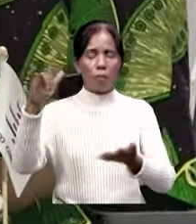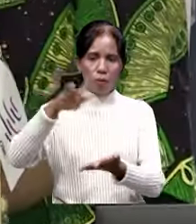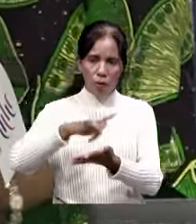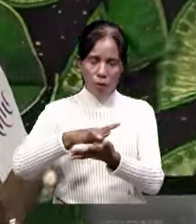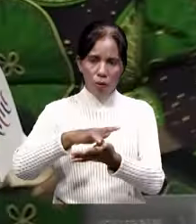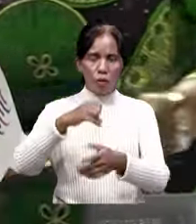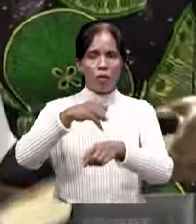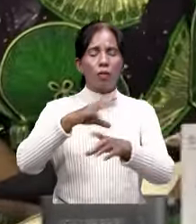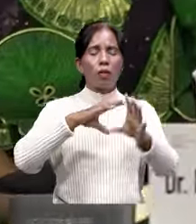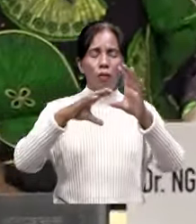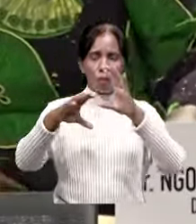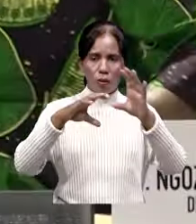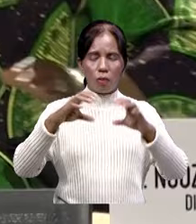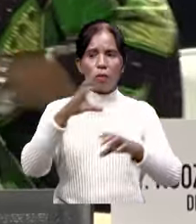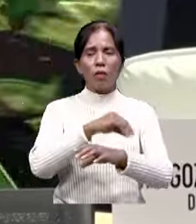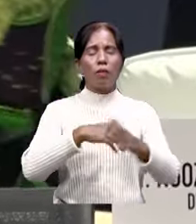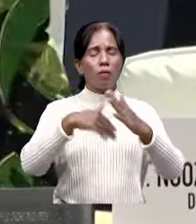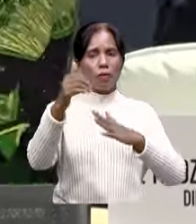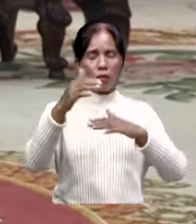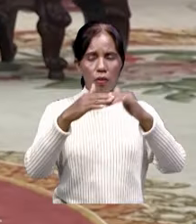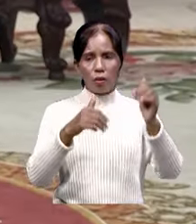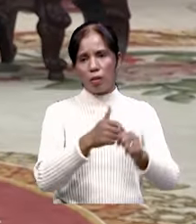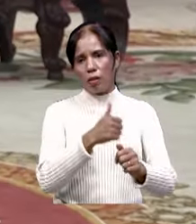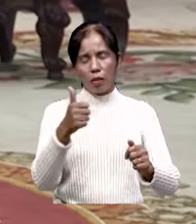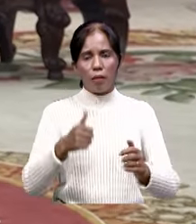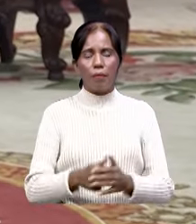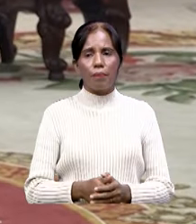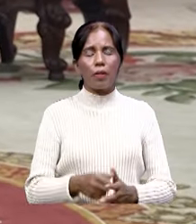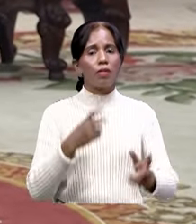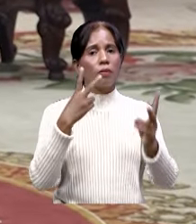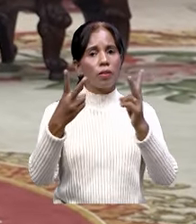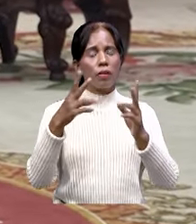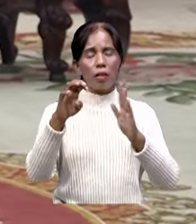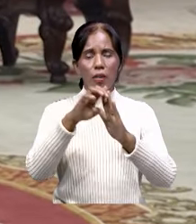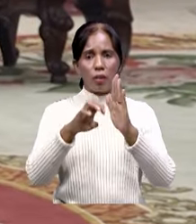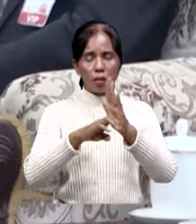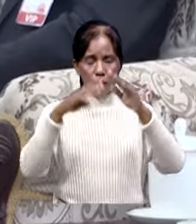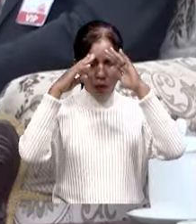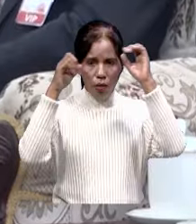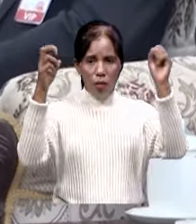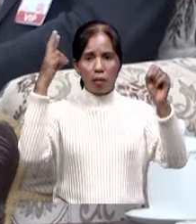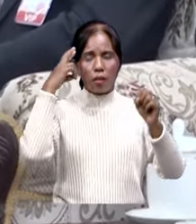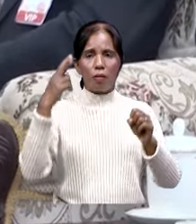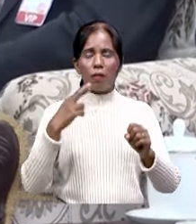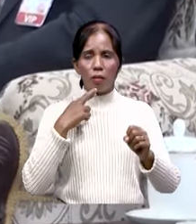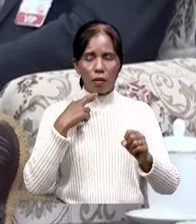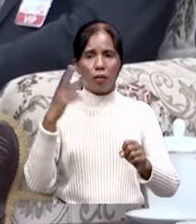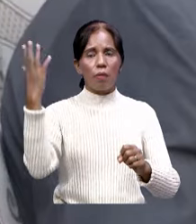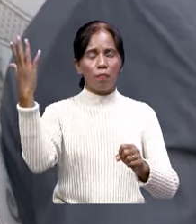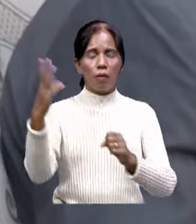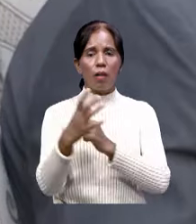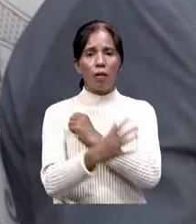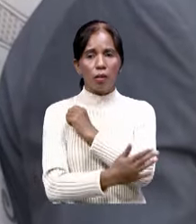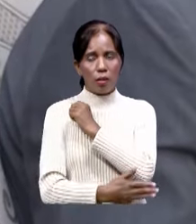aeroporto, telecomunicação no infraestruturas básicas Siracelo e visita a Estado Presidente da República José Ramos Horta da República Popular